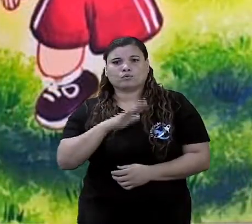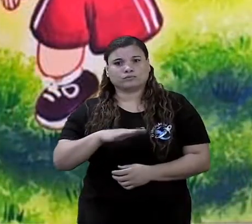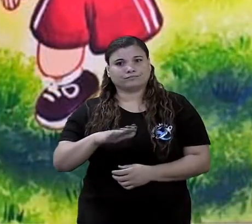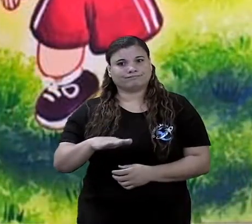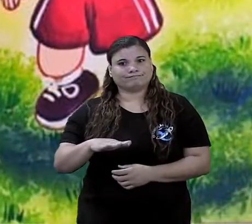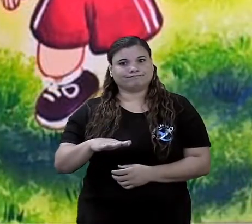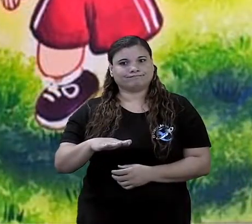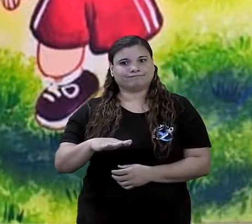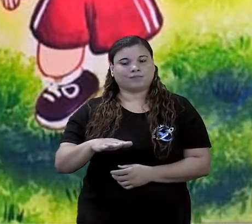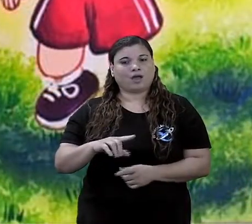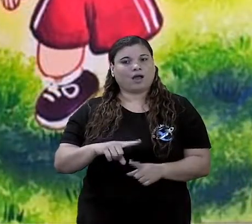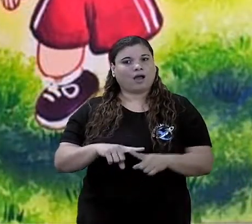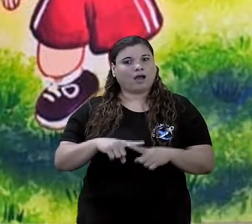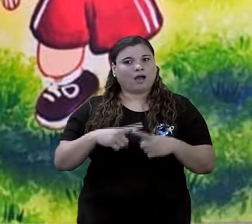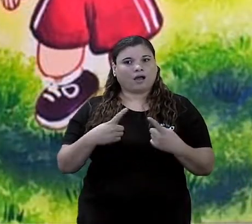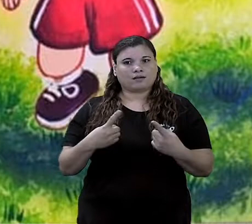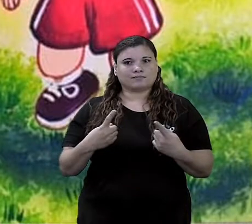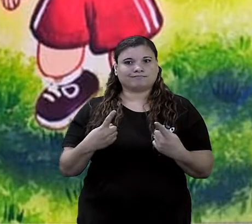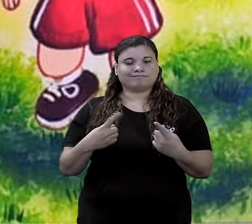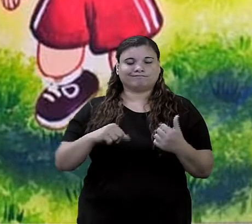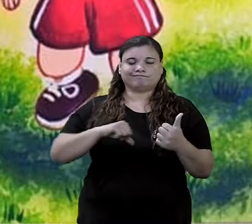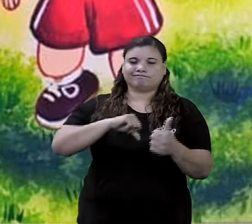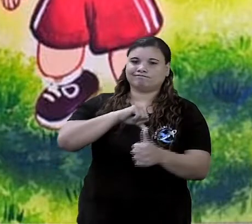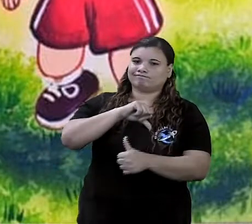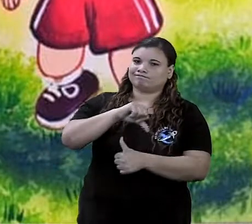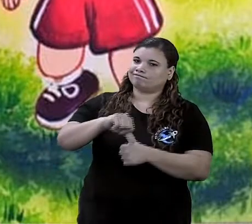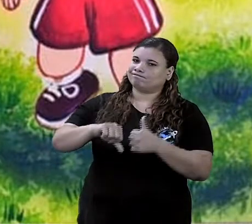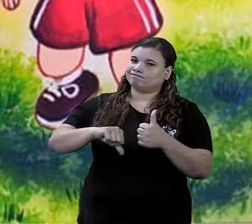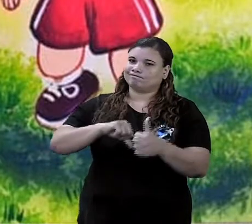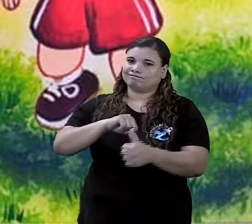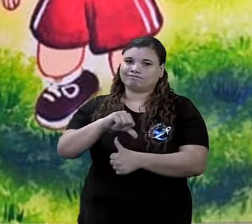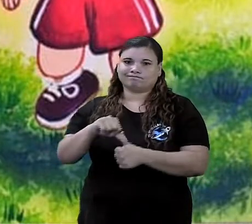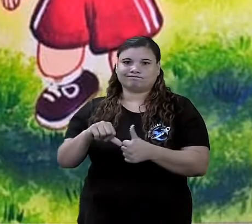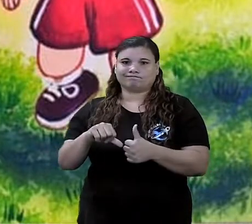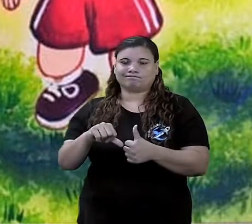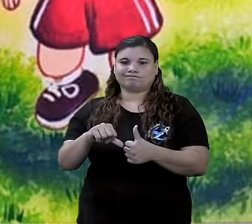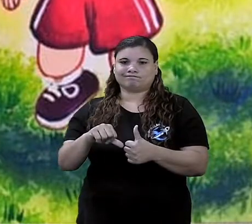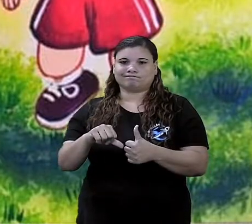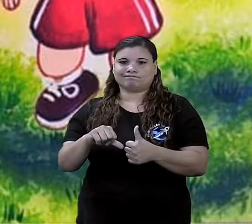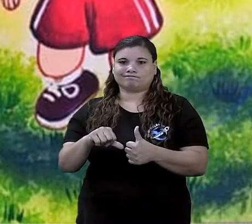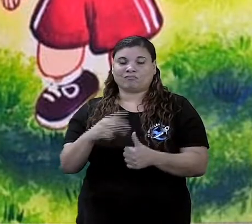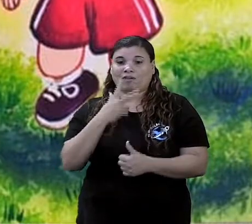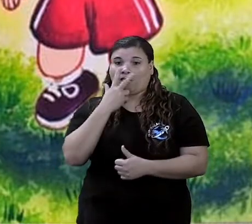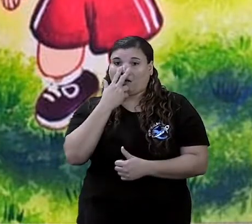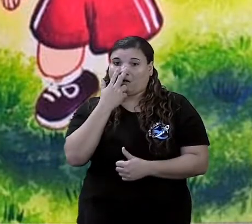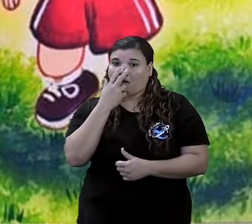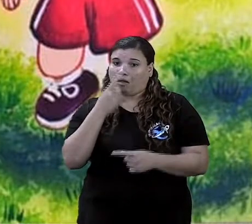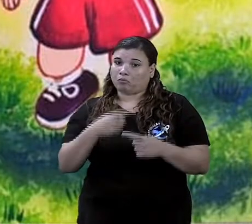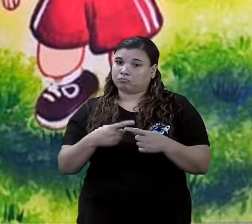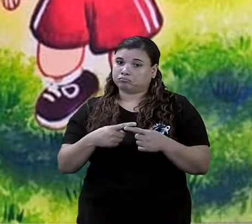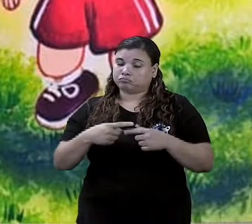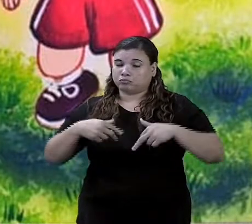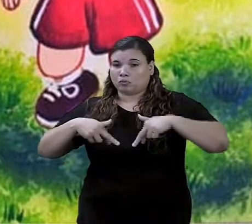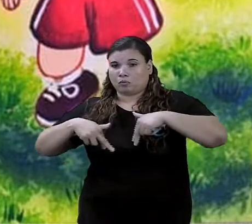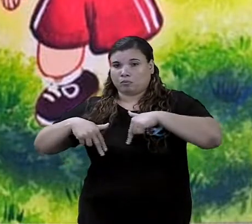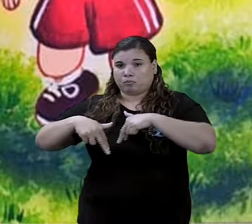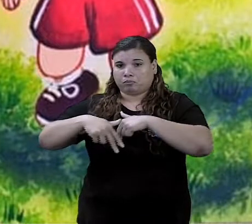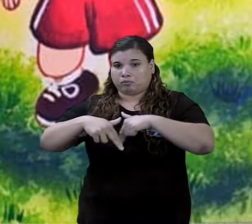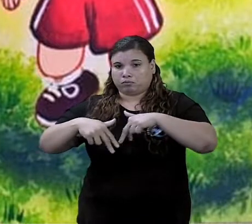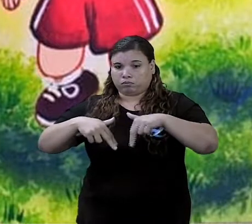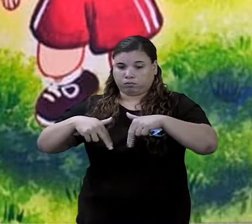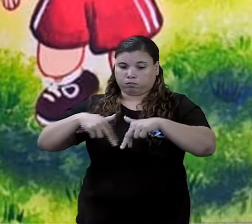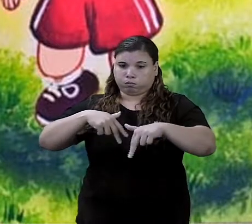Mas tudo mudou, talvez por causa de um passe de bola errado aqui, um